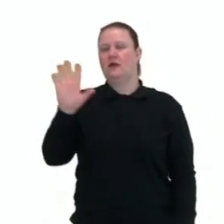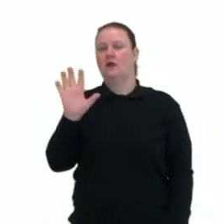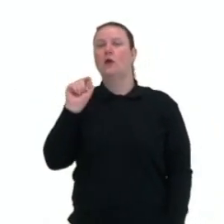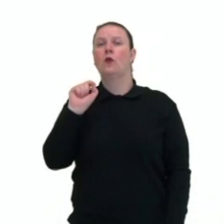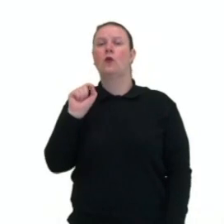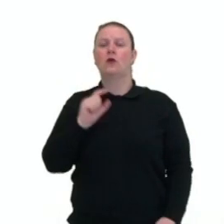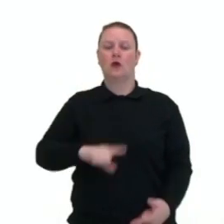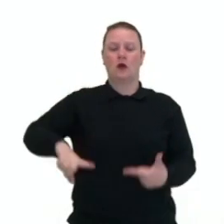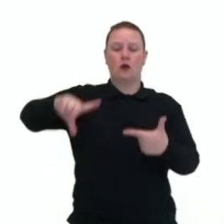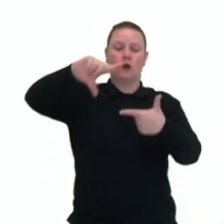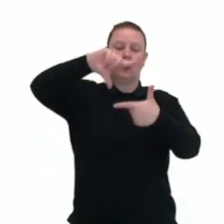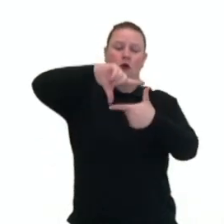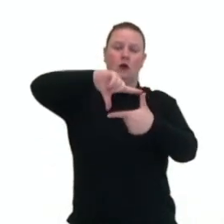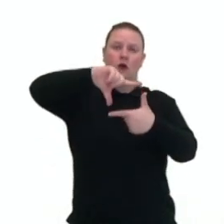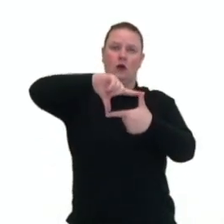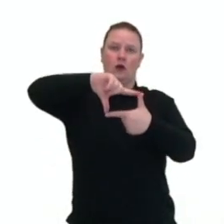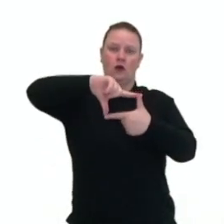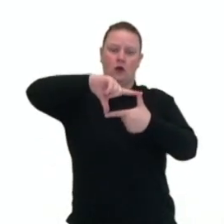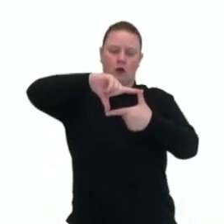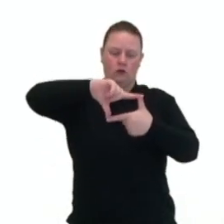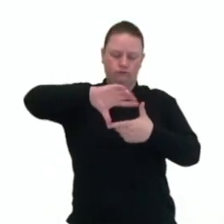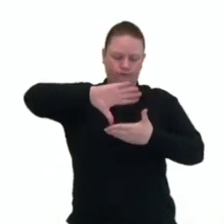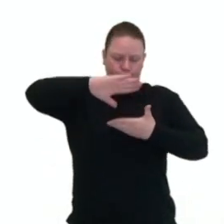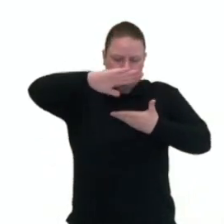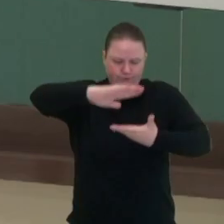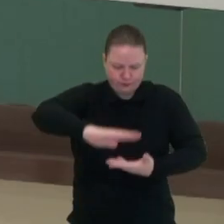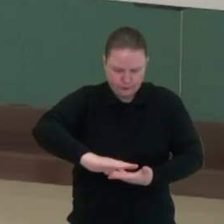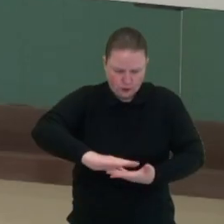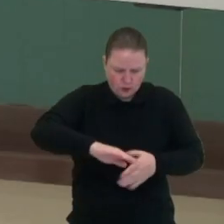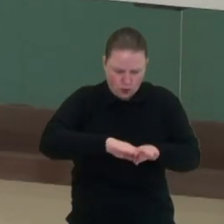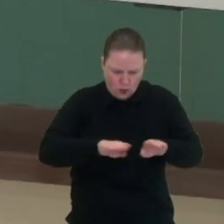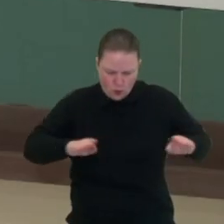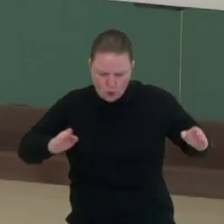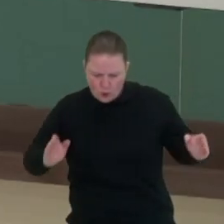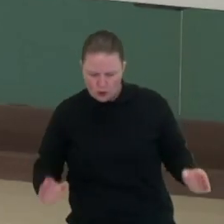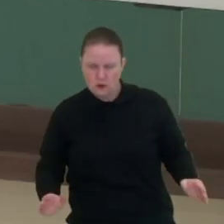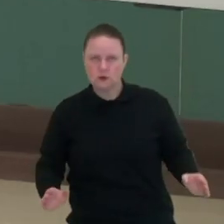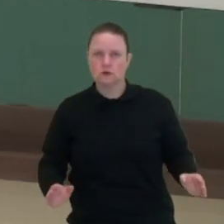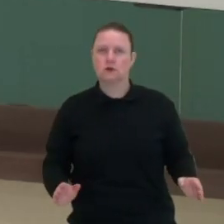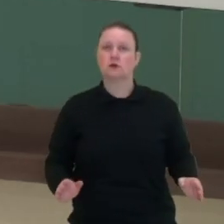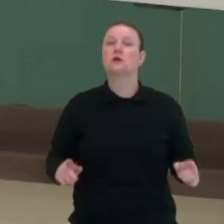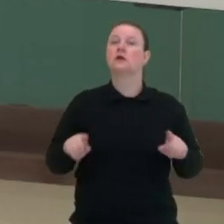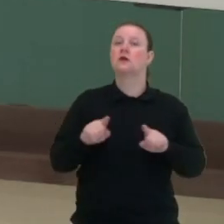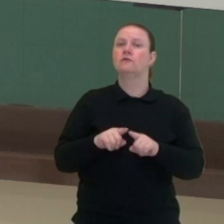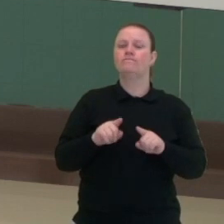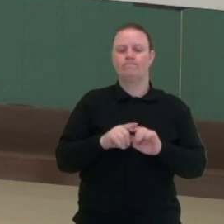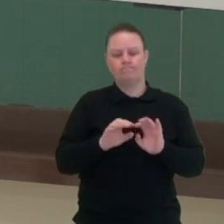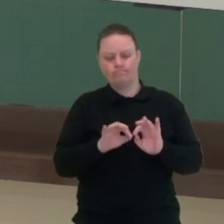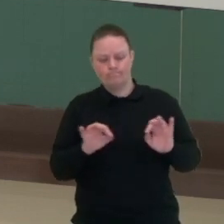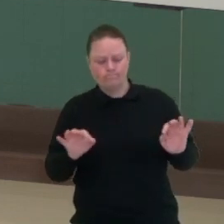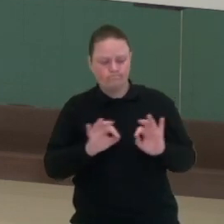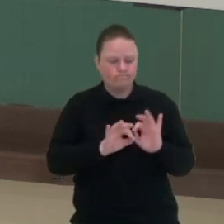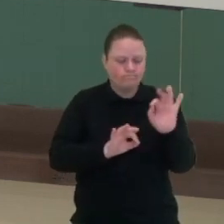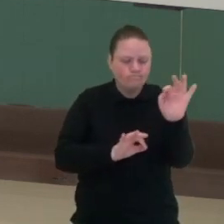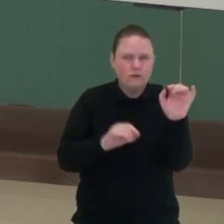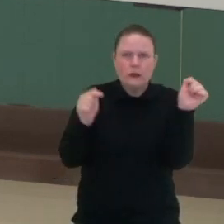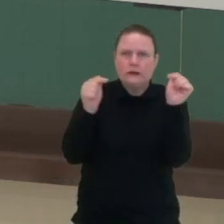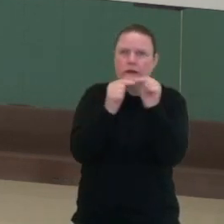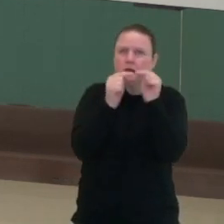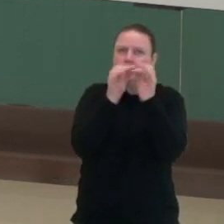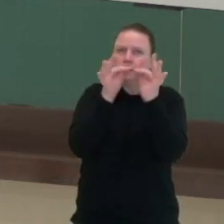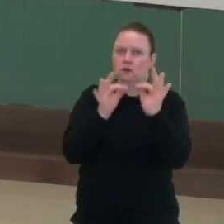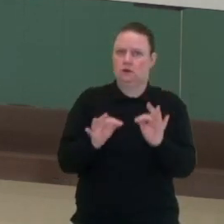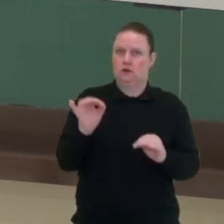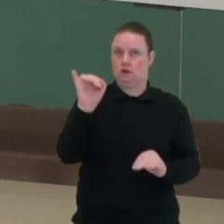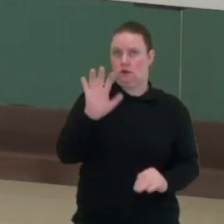tampo da mesa depois de pronto, considerando que Vitor seguirá as dimensões da figura? Olha que